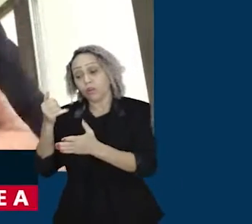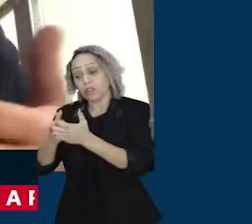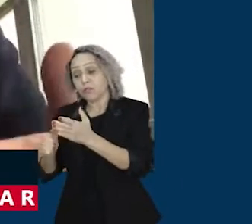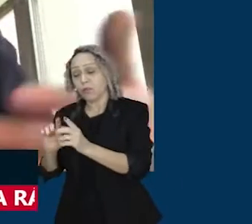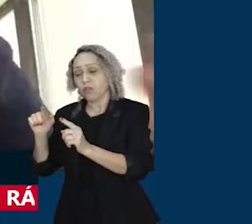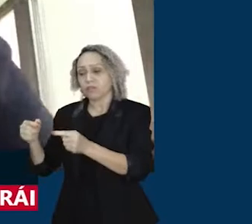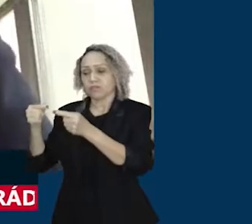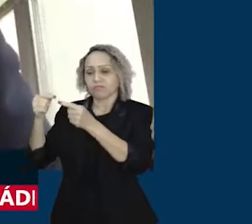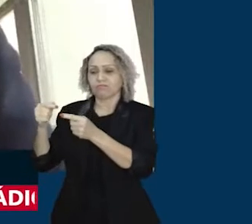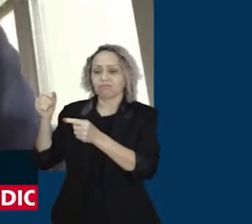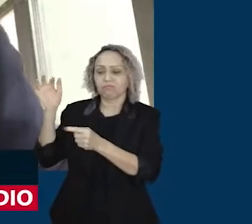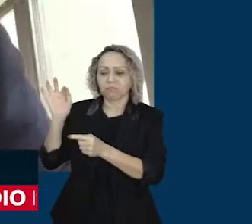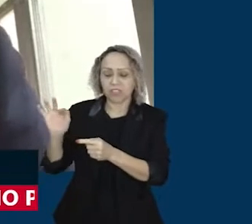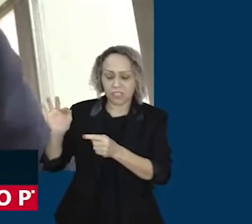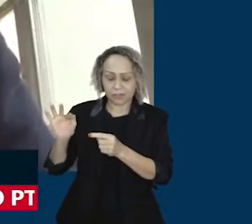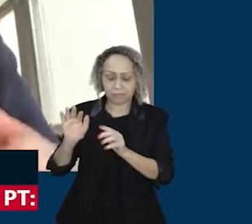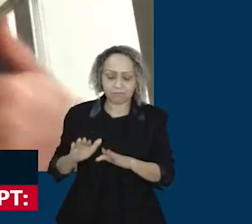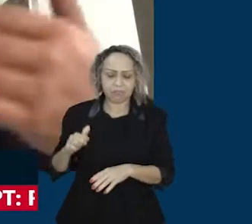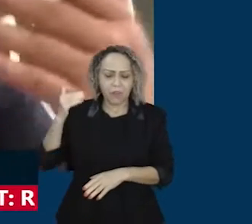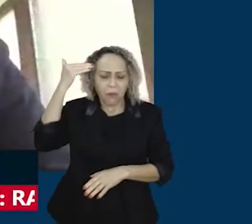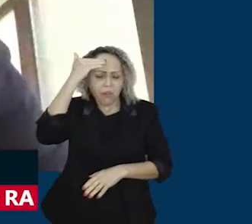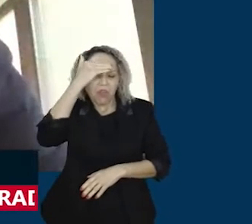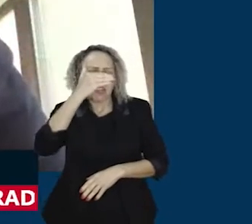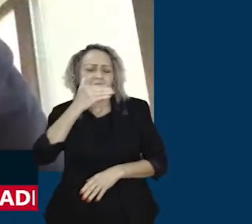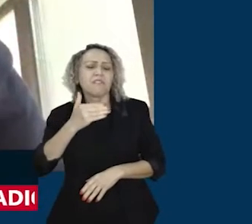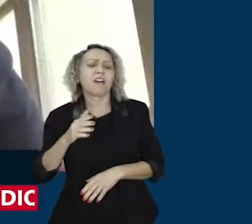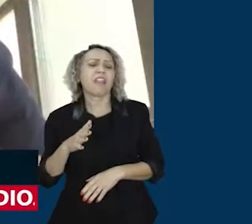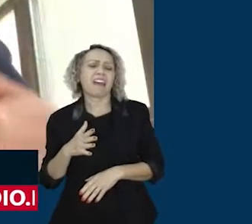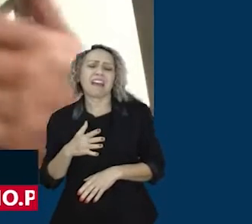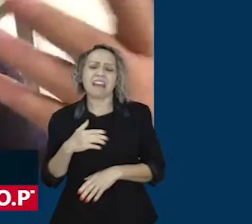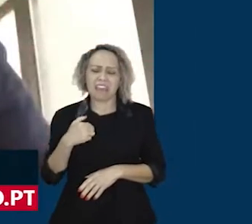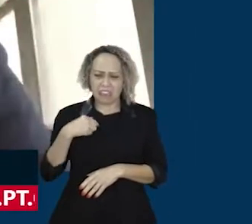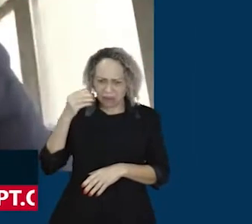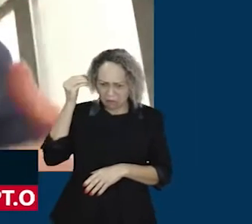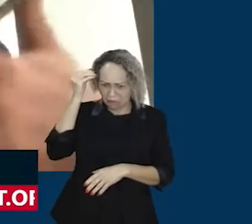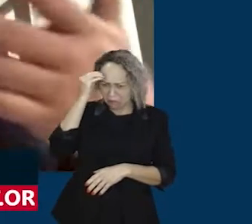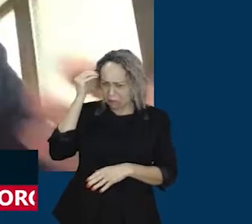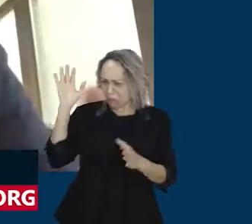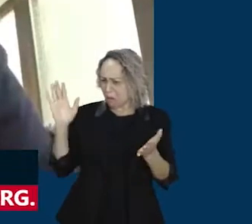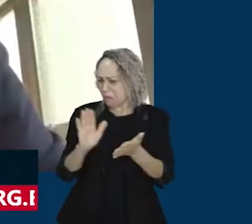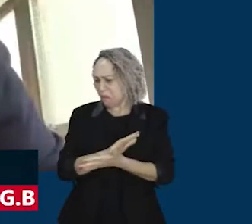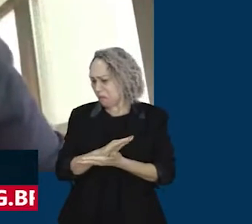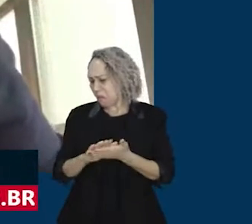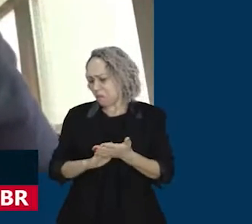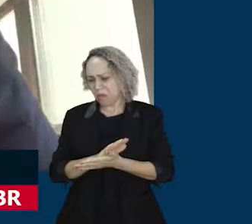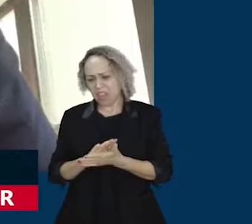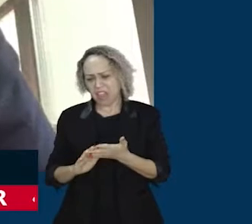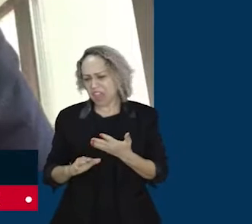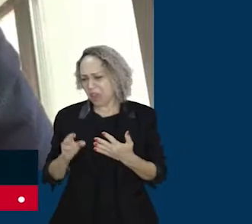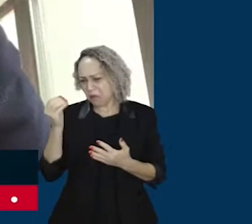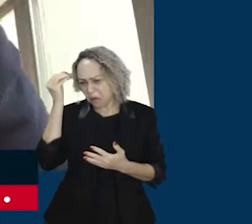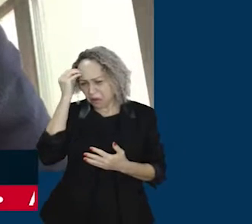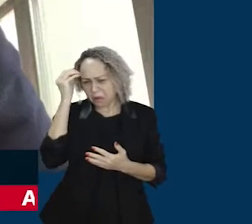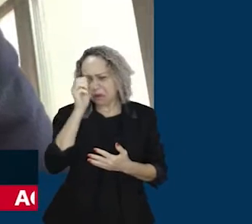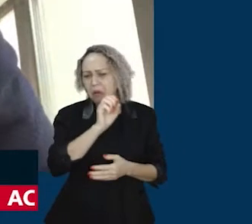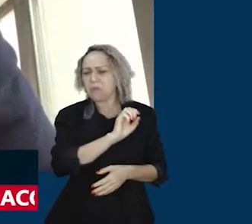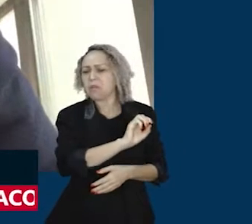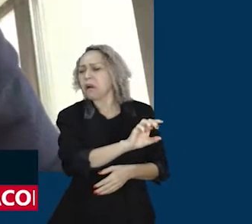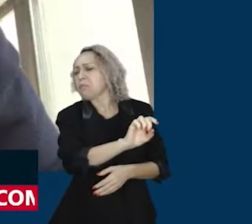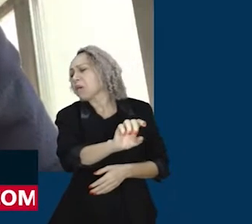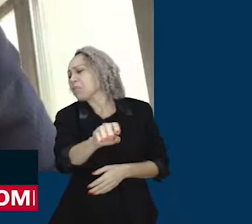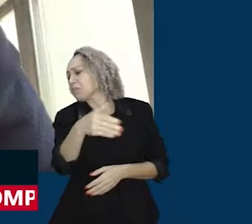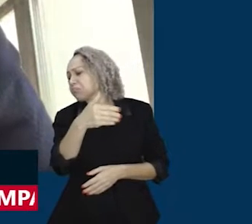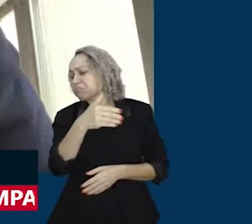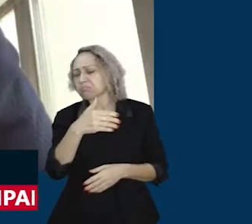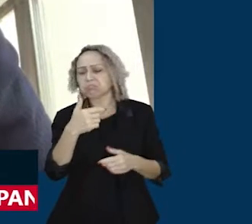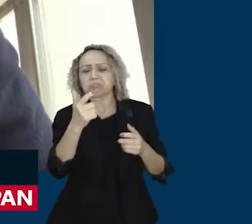de a culpa não é minha, a culpa é sempre dos outros, e colocar nos governadores, no ICMS, na tributação dos estados, a culpa